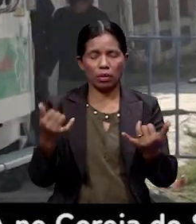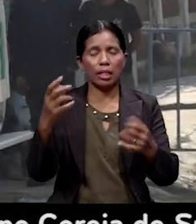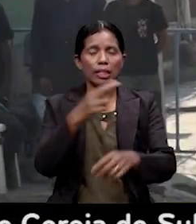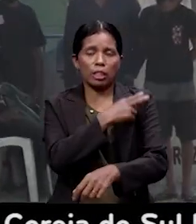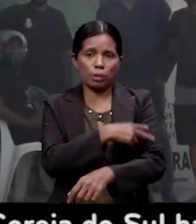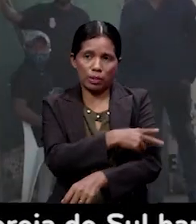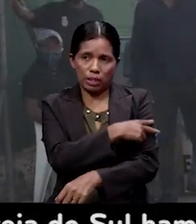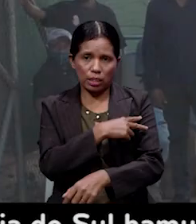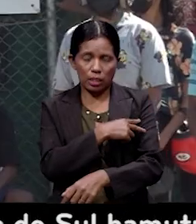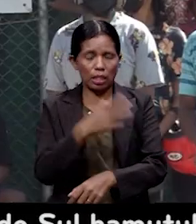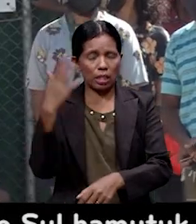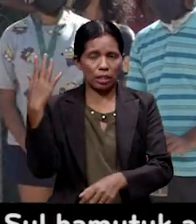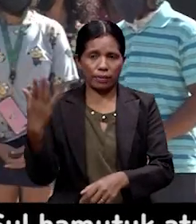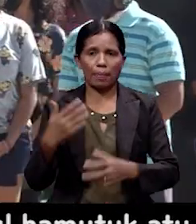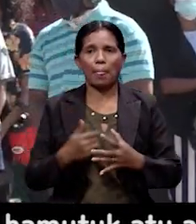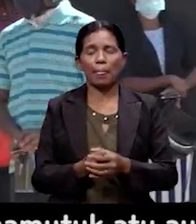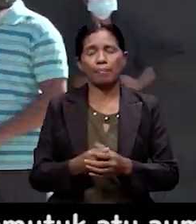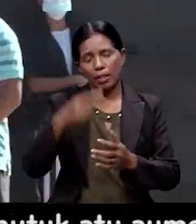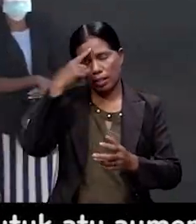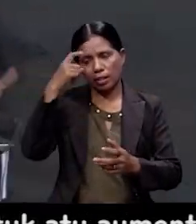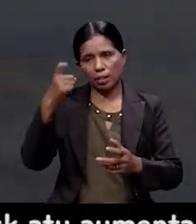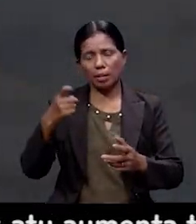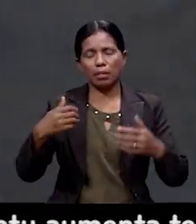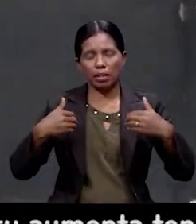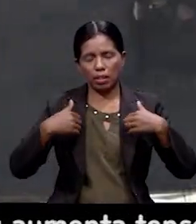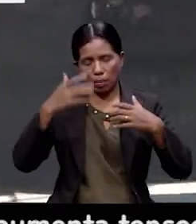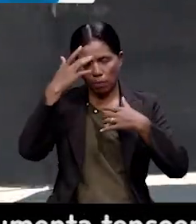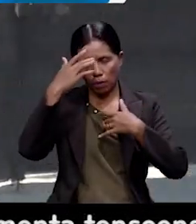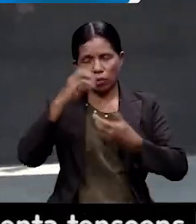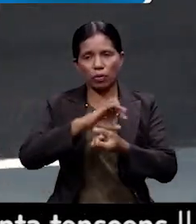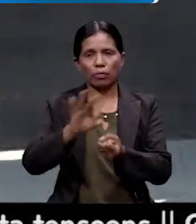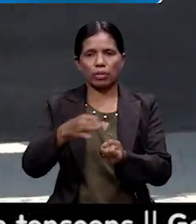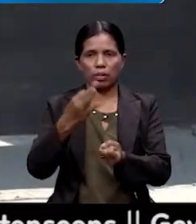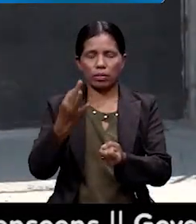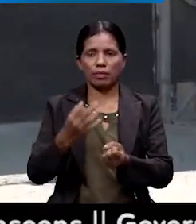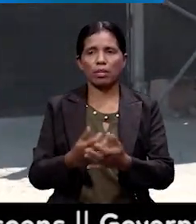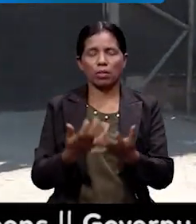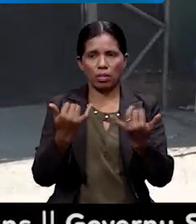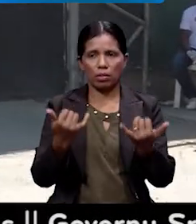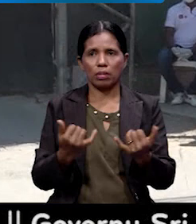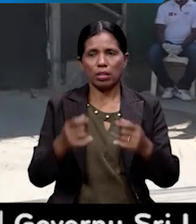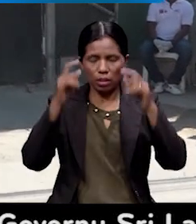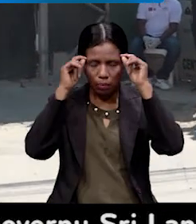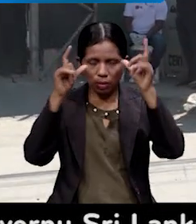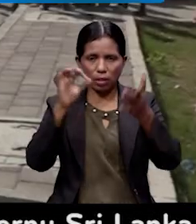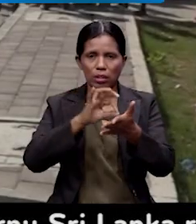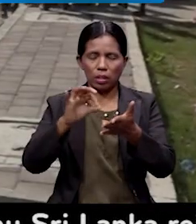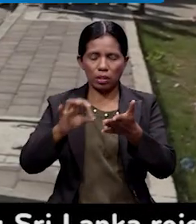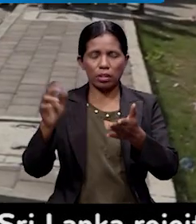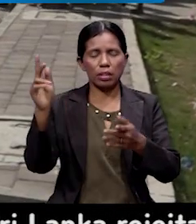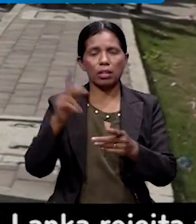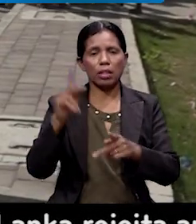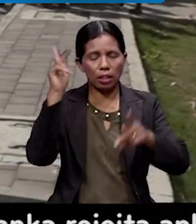e a sala isolamento Vera Cruz, tamba, infectado COVID-19. Toras, né? Timor-Leste resiste caso